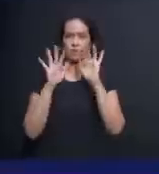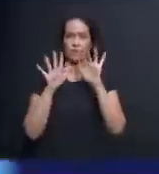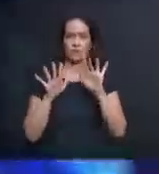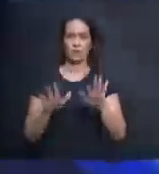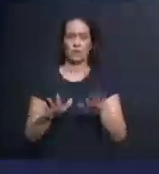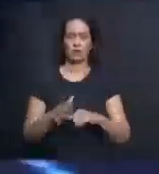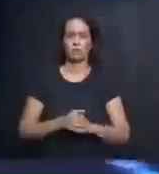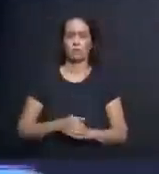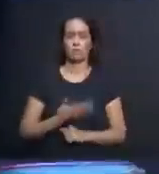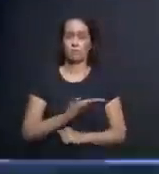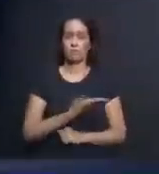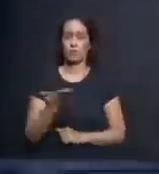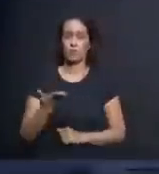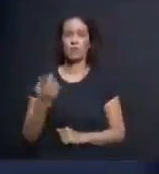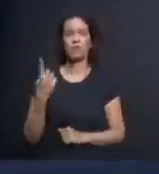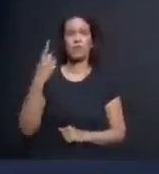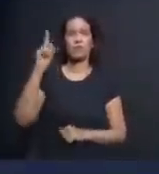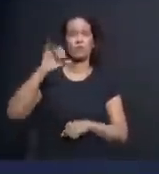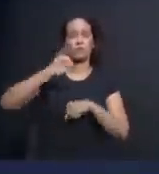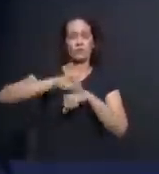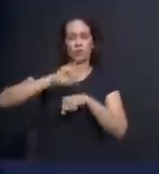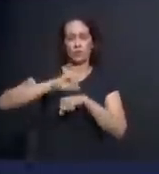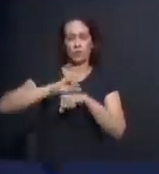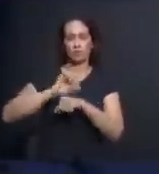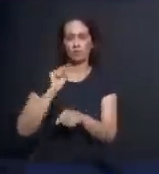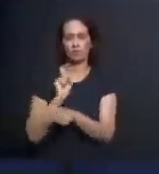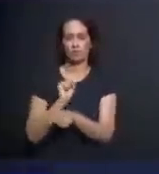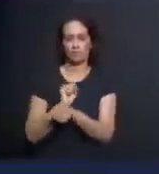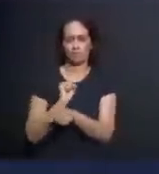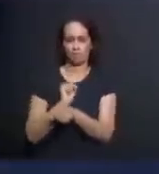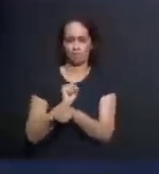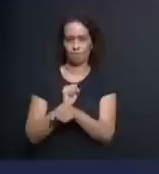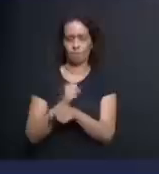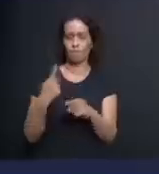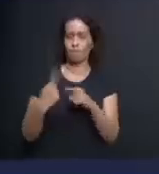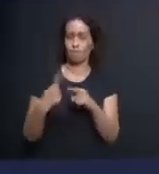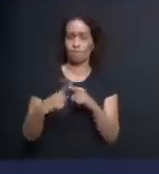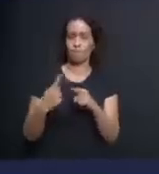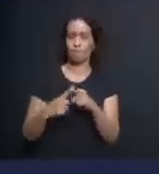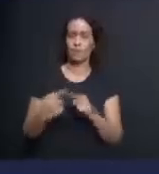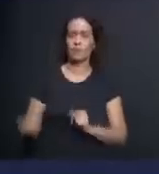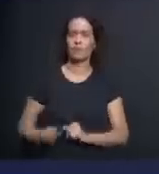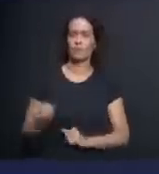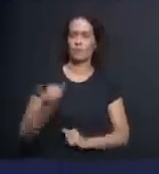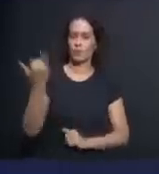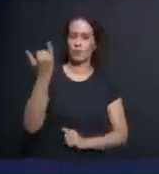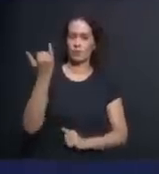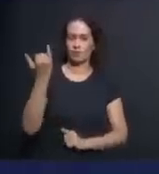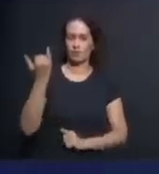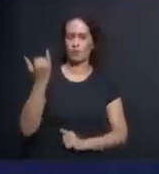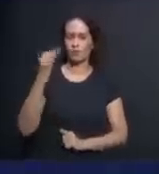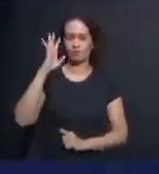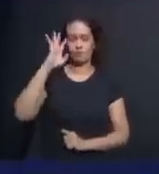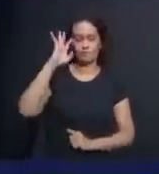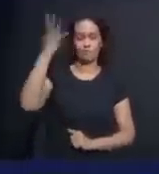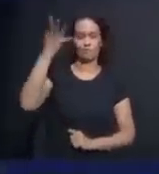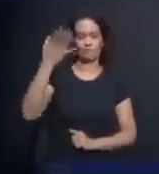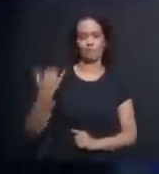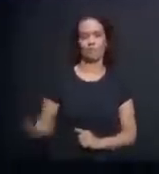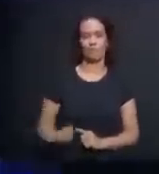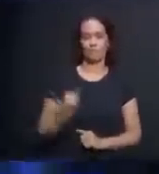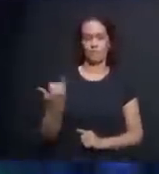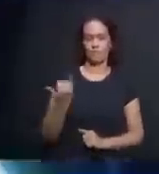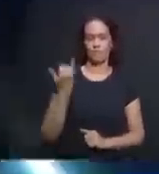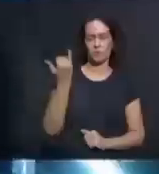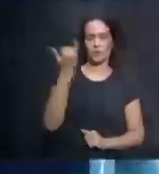você que esteja lá último, lá em cima, nós vamos te esperar. Então venha. Por quê? Porque é muito importante essa decisão que você tomou. Muito